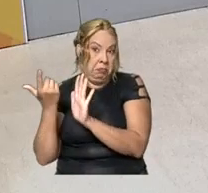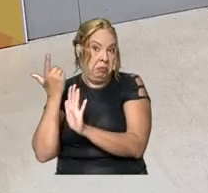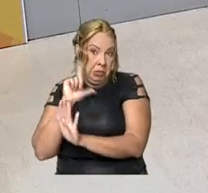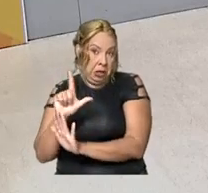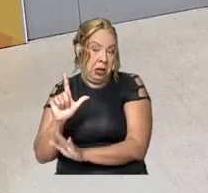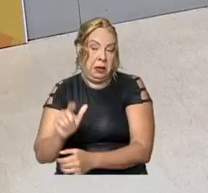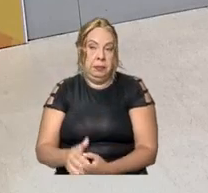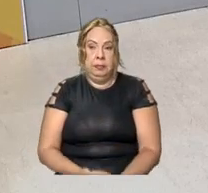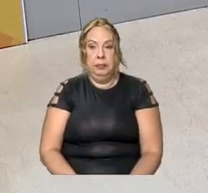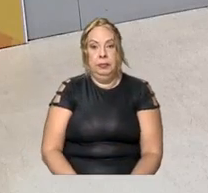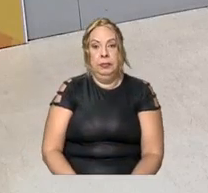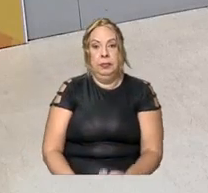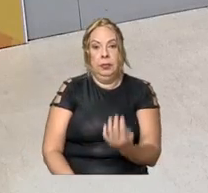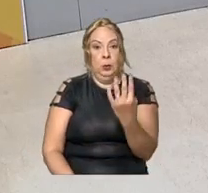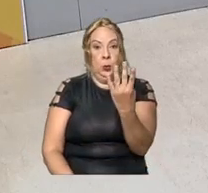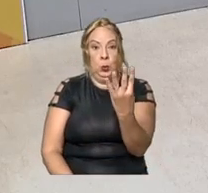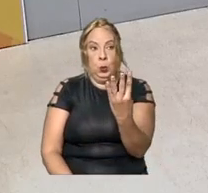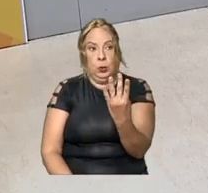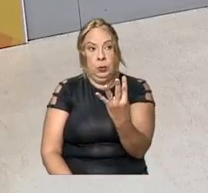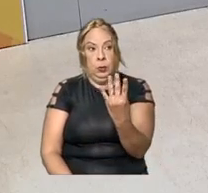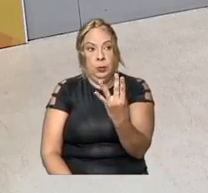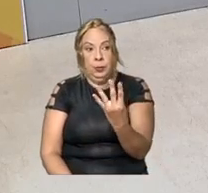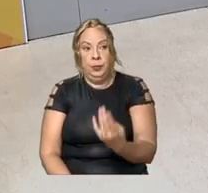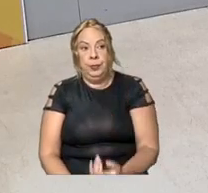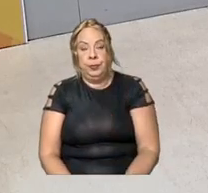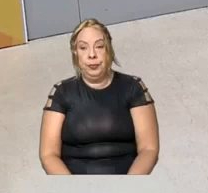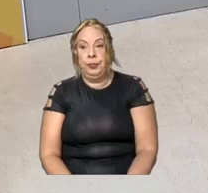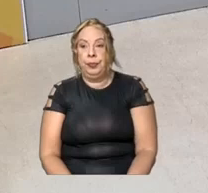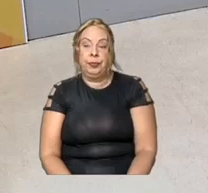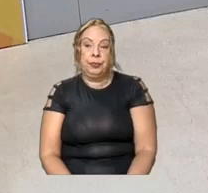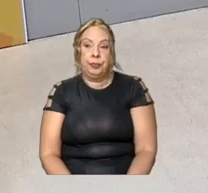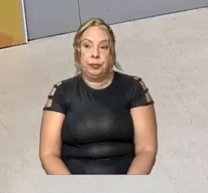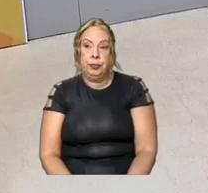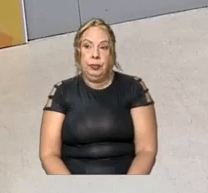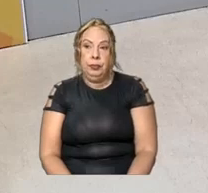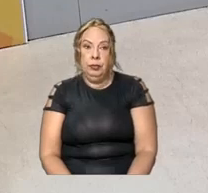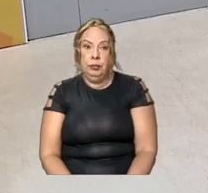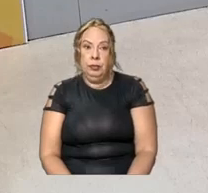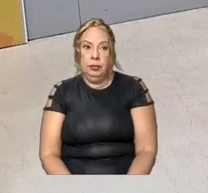ela. 4. Vamos agora, 4.